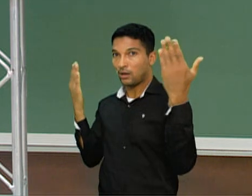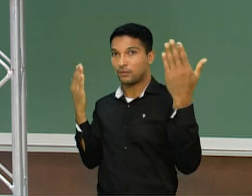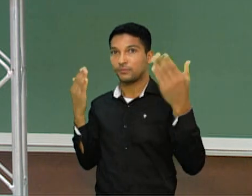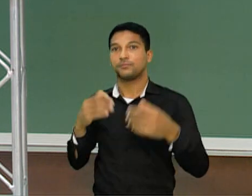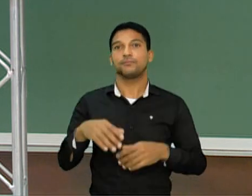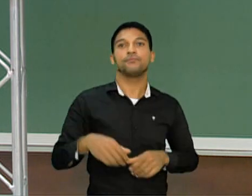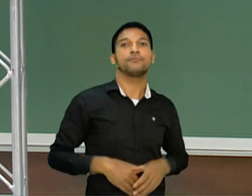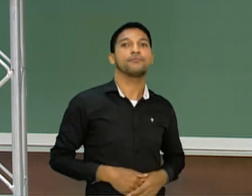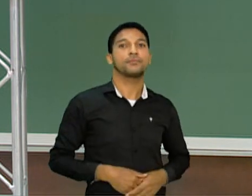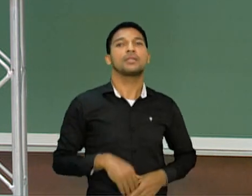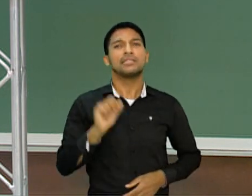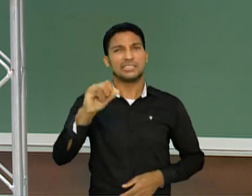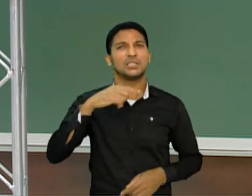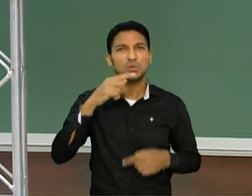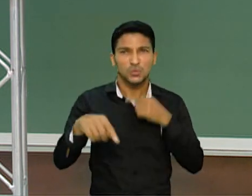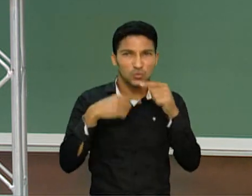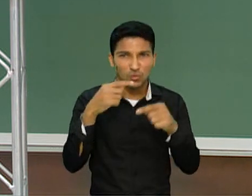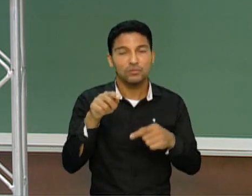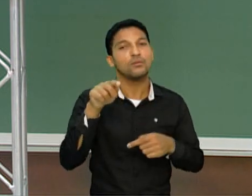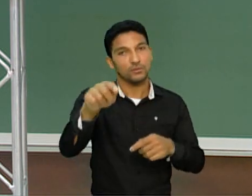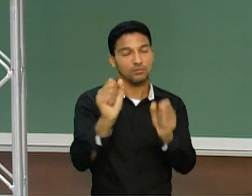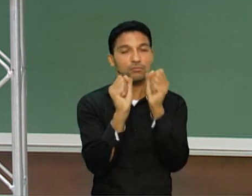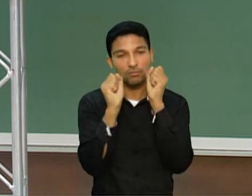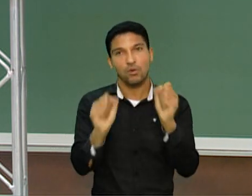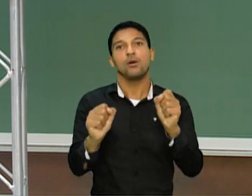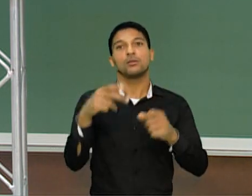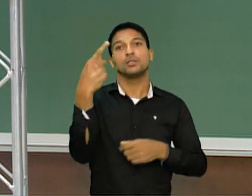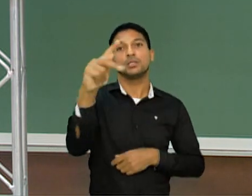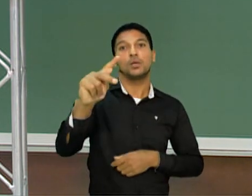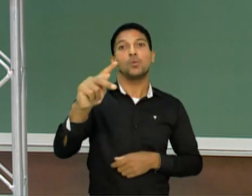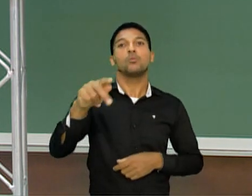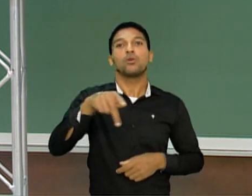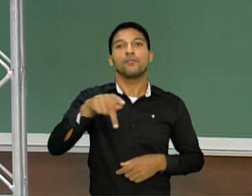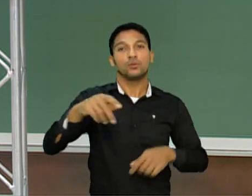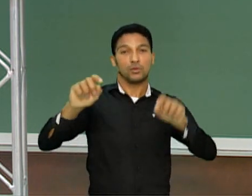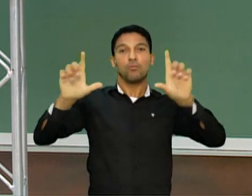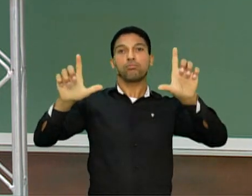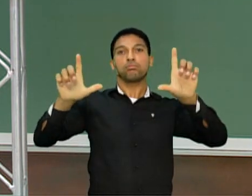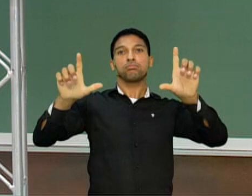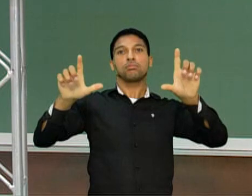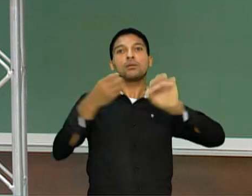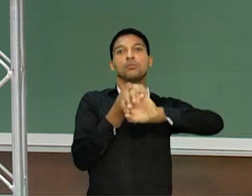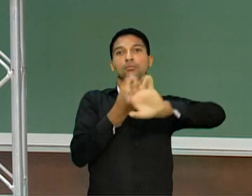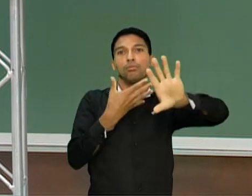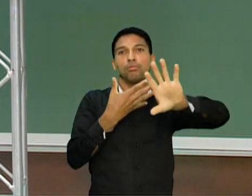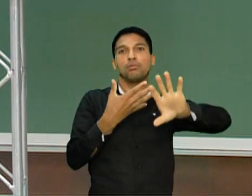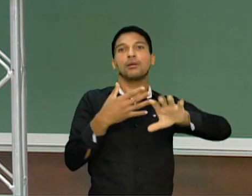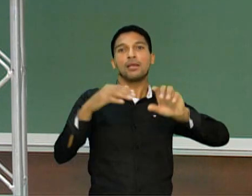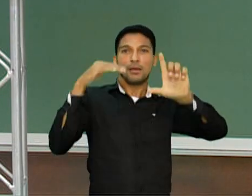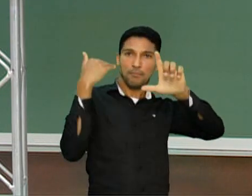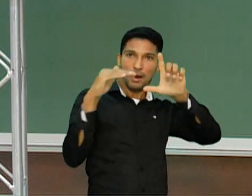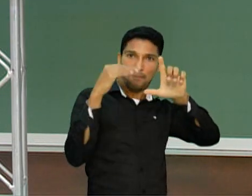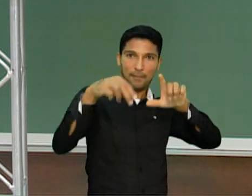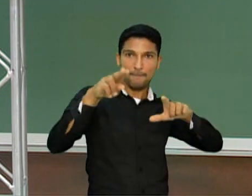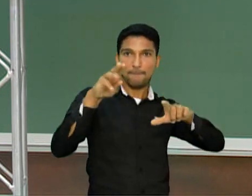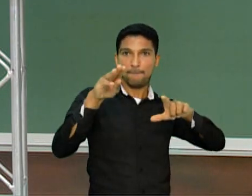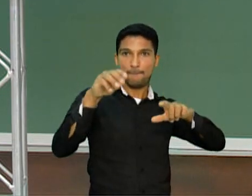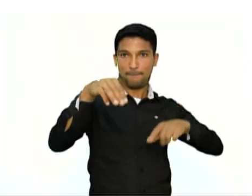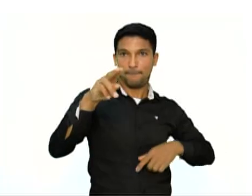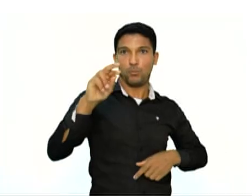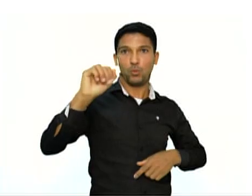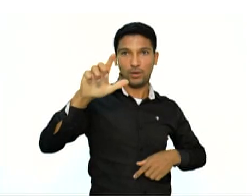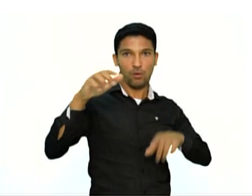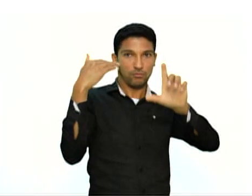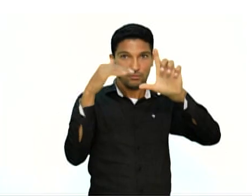Se residir alguma dúvida, você ainda terá acesso ao seu professor aí através do Classroom para tirar suas dúvidas. Mas dentro de alguns minutinhos eu volto